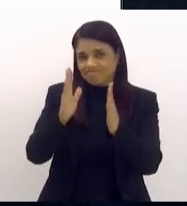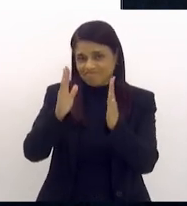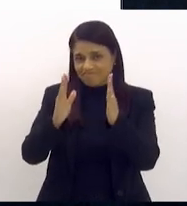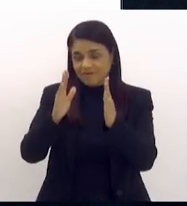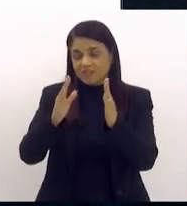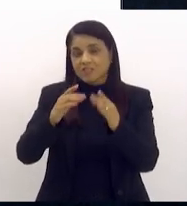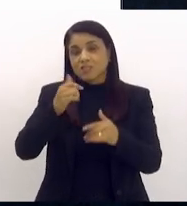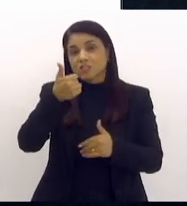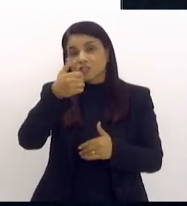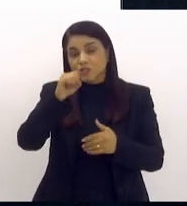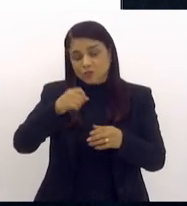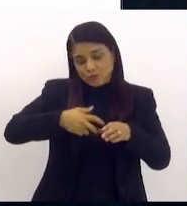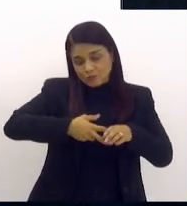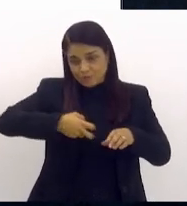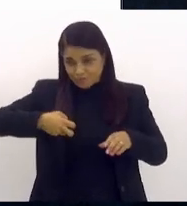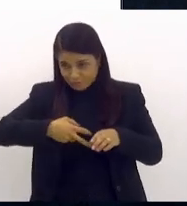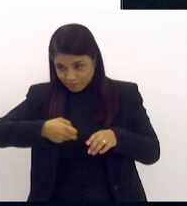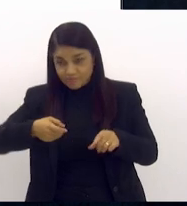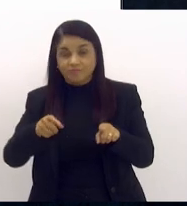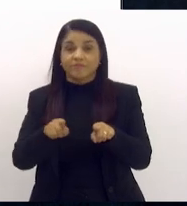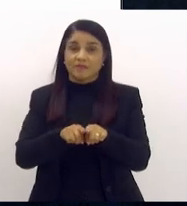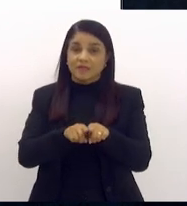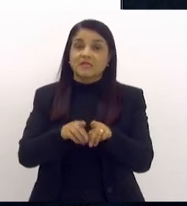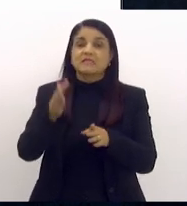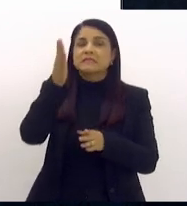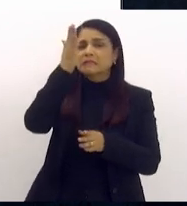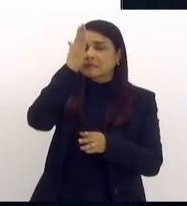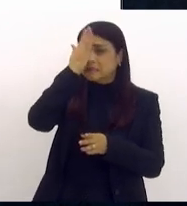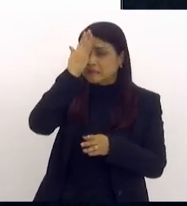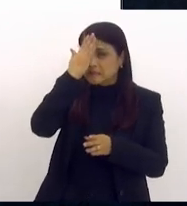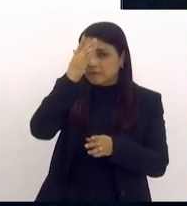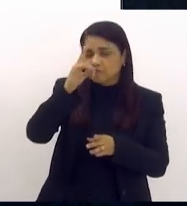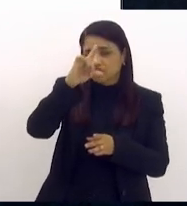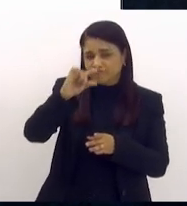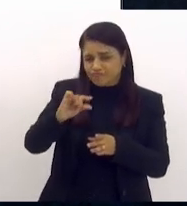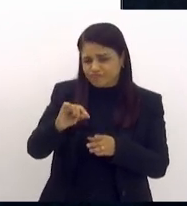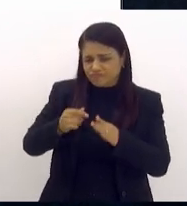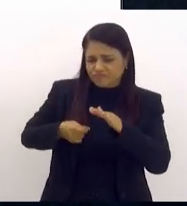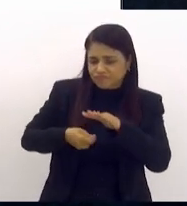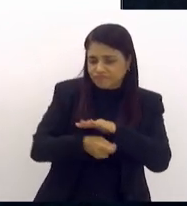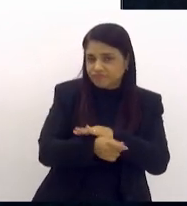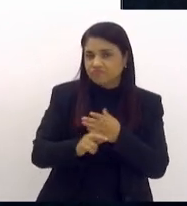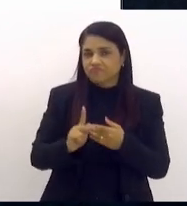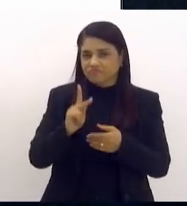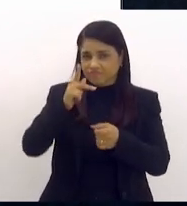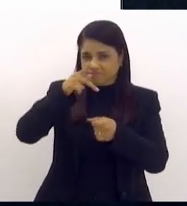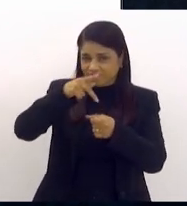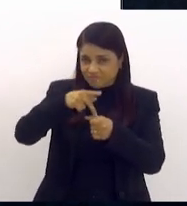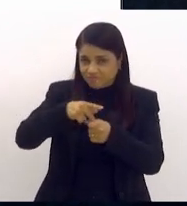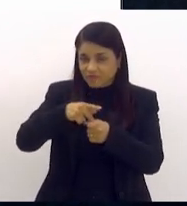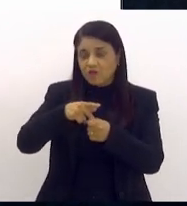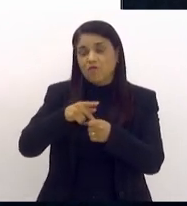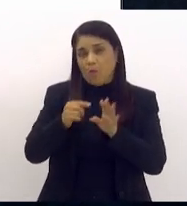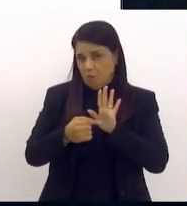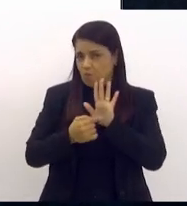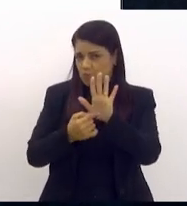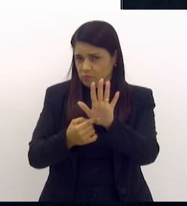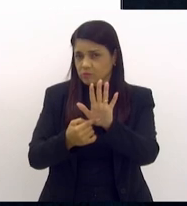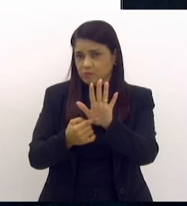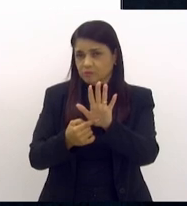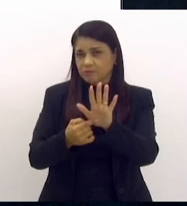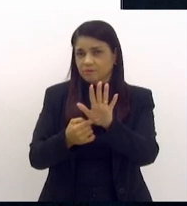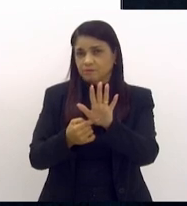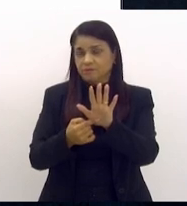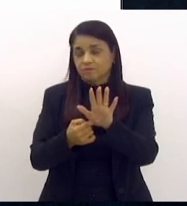exploração e a gente sabe que mesmo com a queda dos investimentos da Petrobras como um todo isso eu vou mostrar ali eh